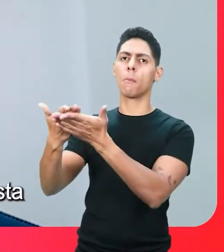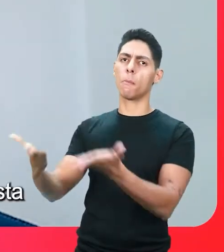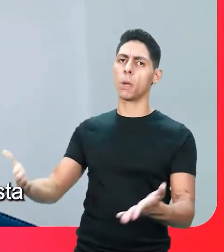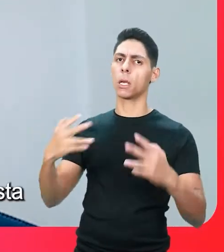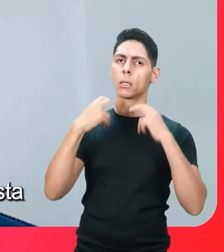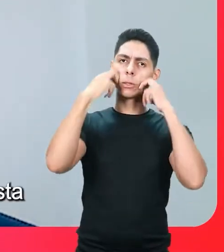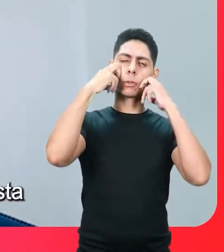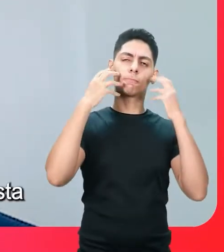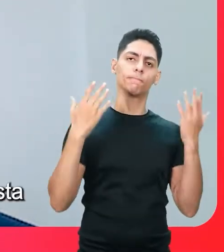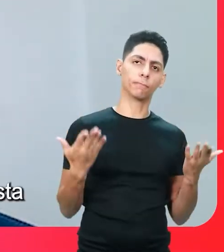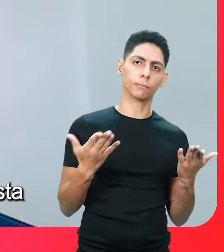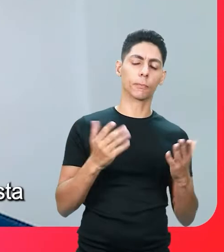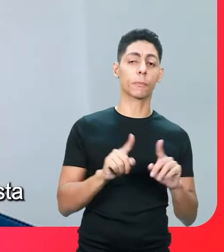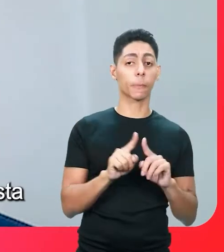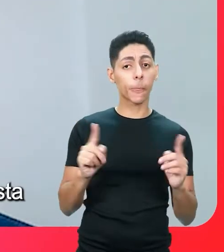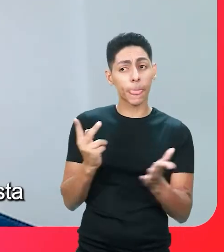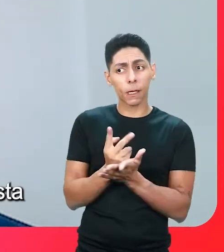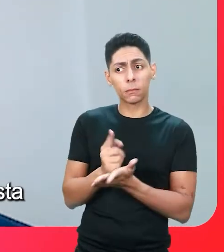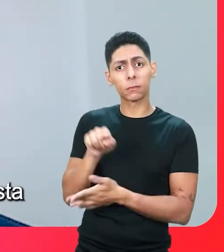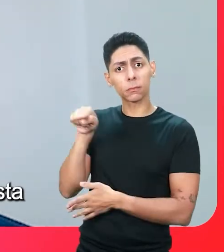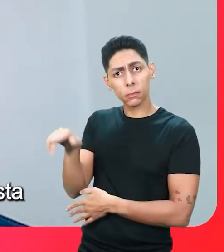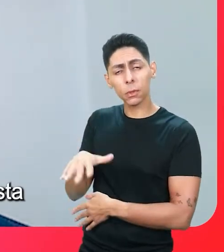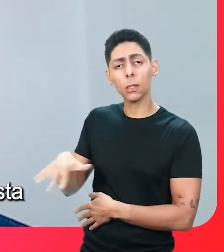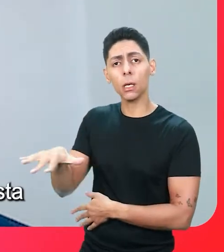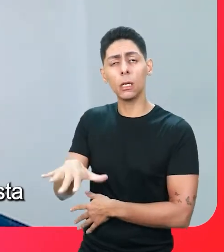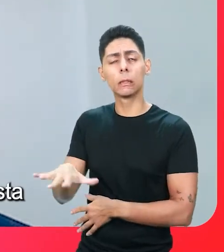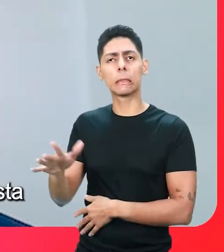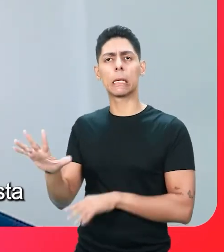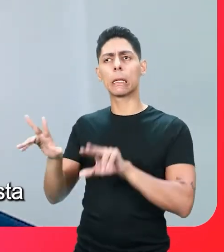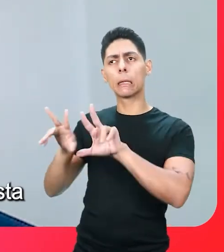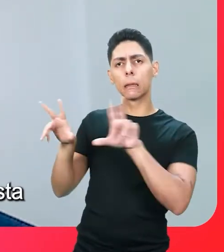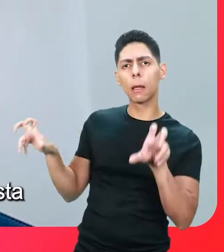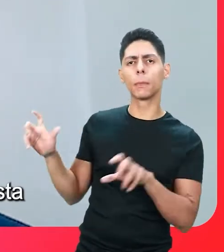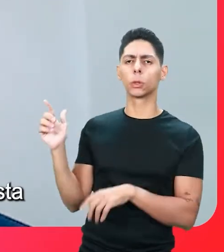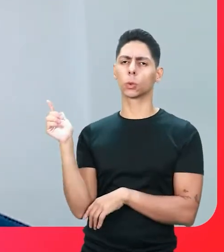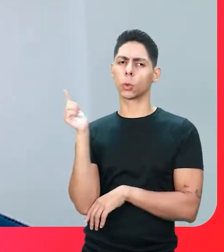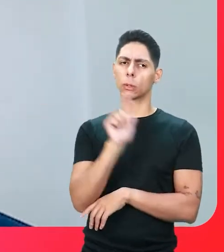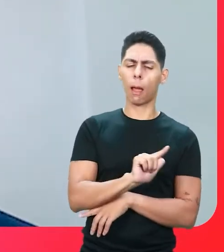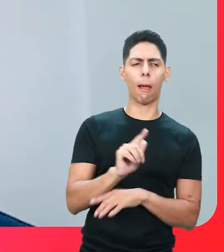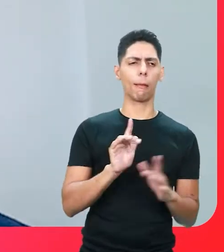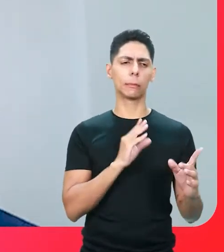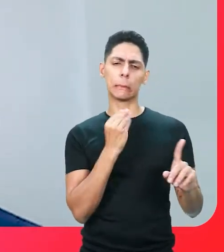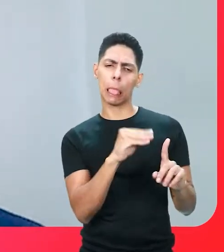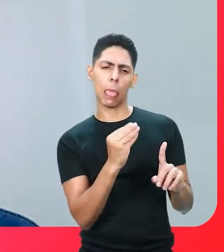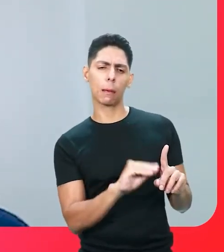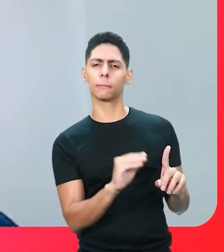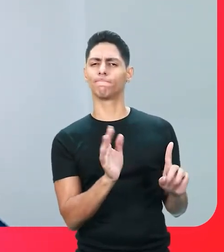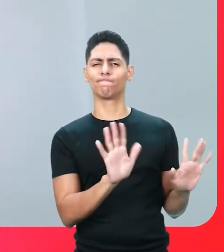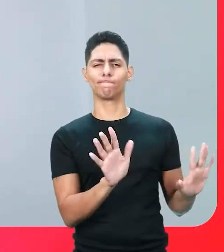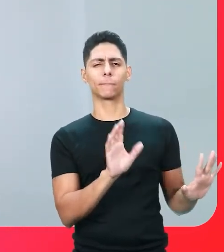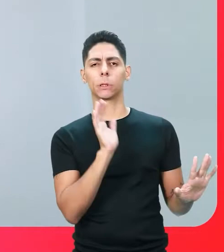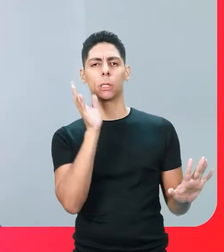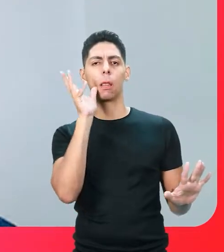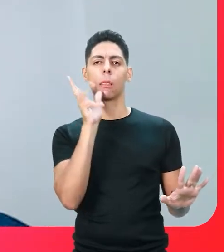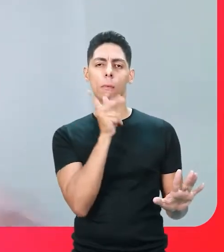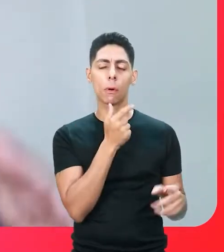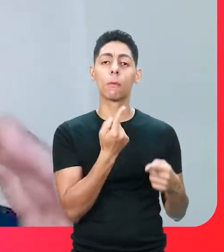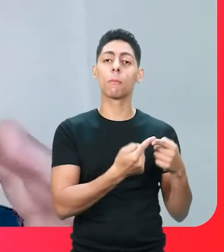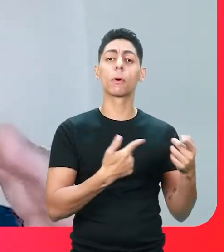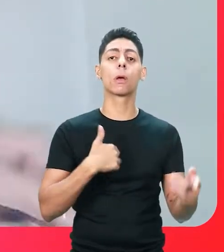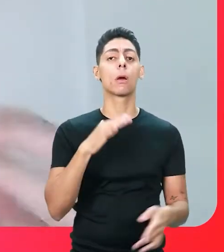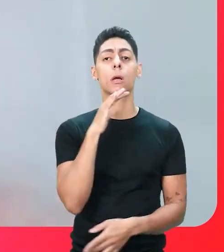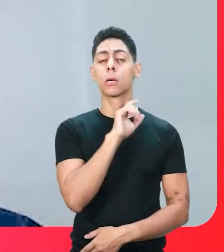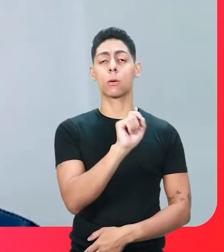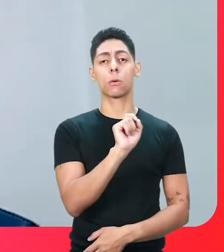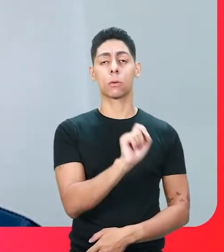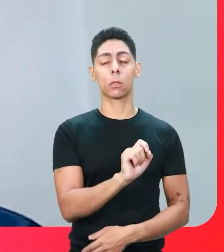Mas mesmo ali, nessa questão de conquistas de namorada e tal, era meio devagar. Você sabe que eu achava que